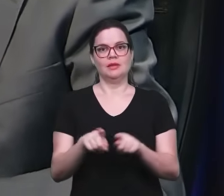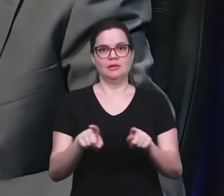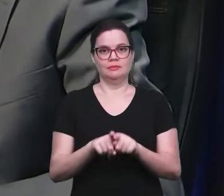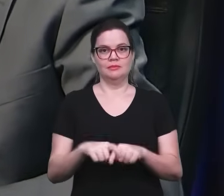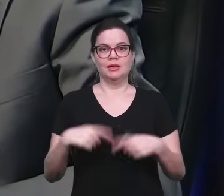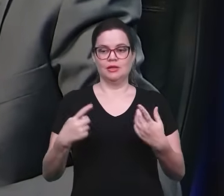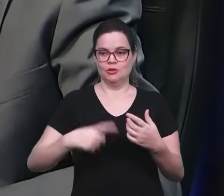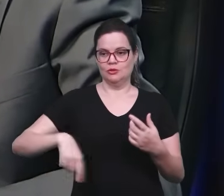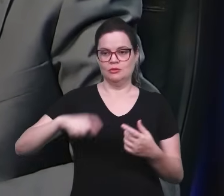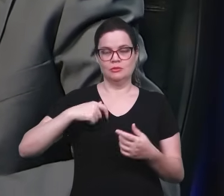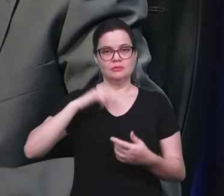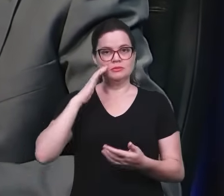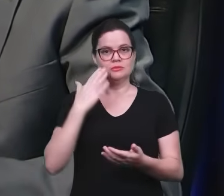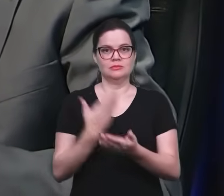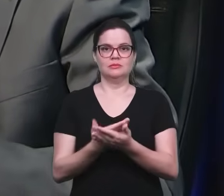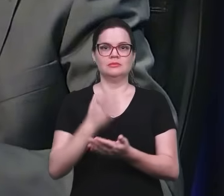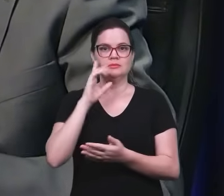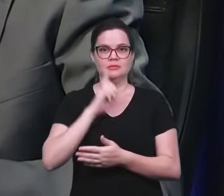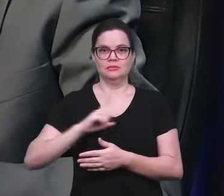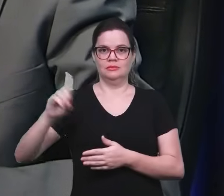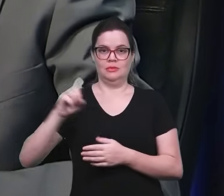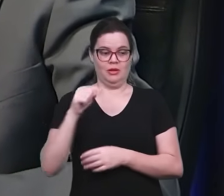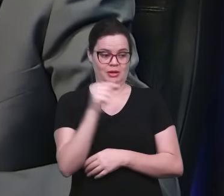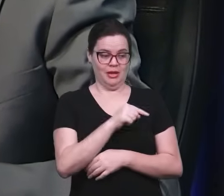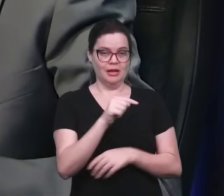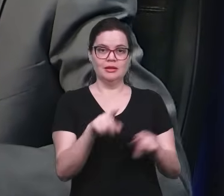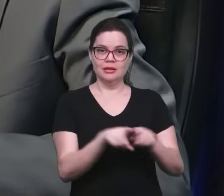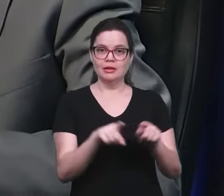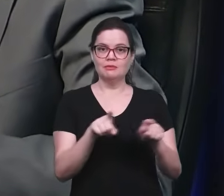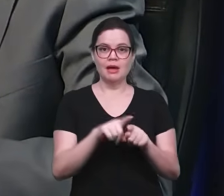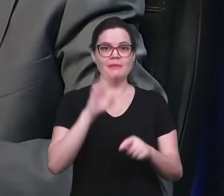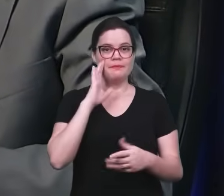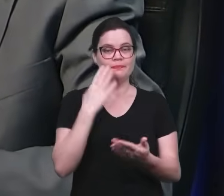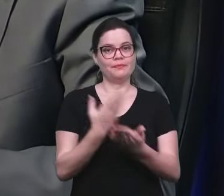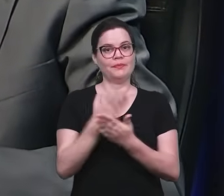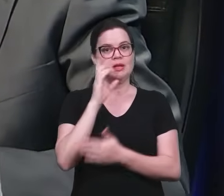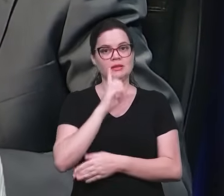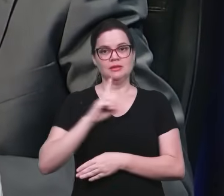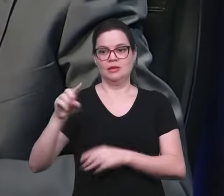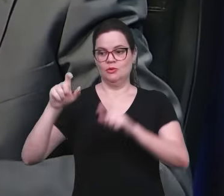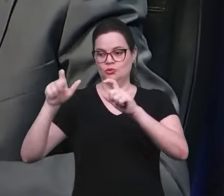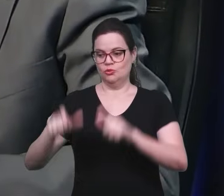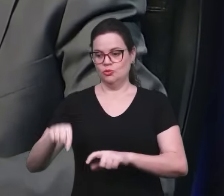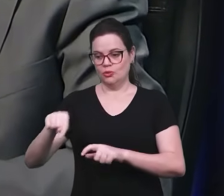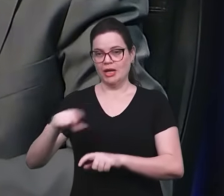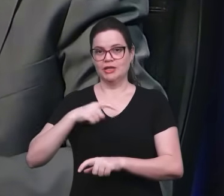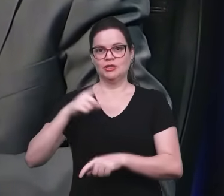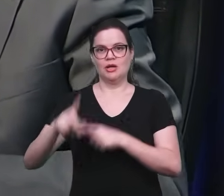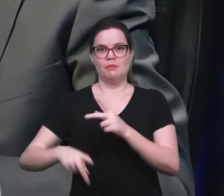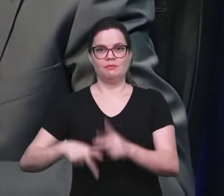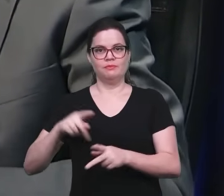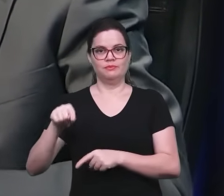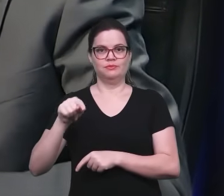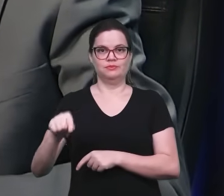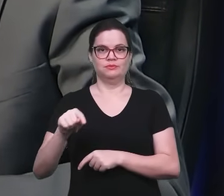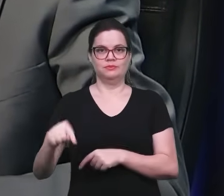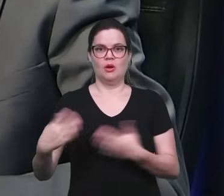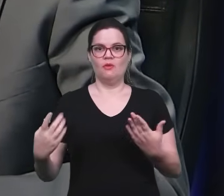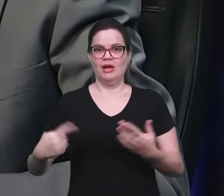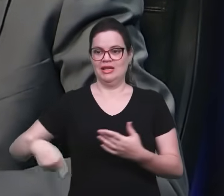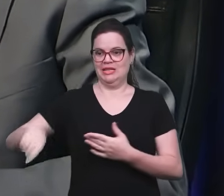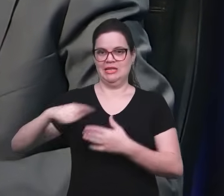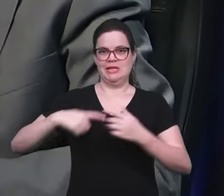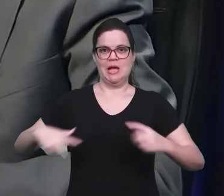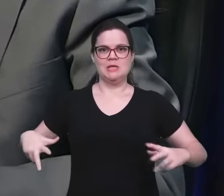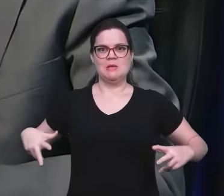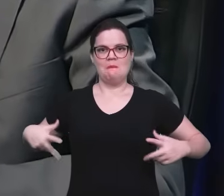Deus, pela fé, indo por uma terra que não tinha, que tinha povos que se degladiavam entre os